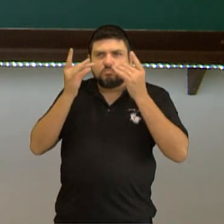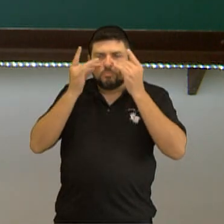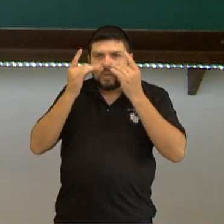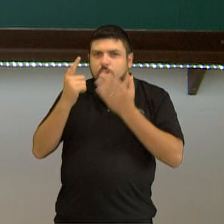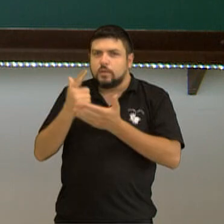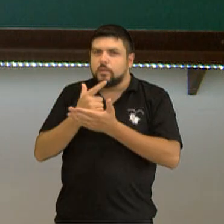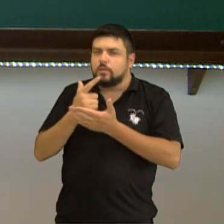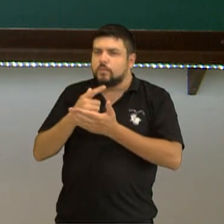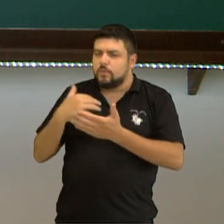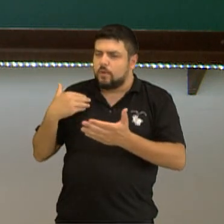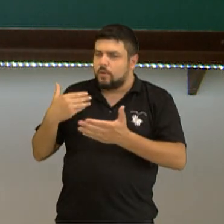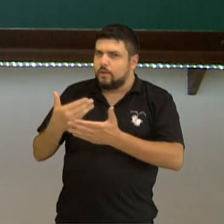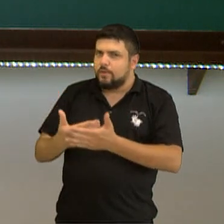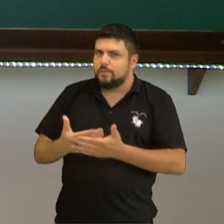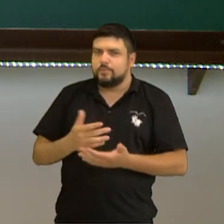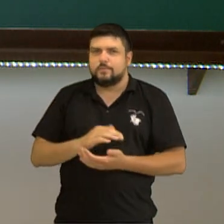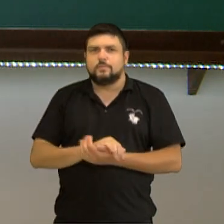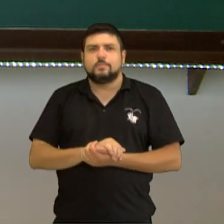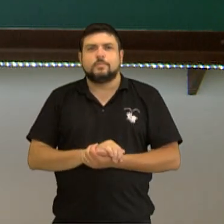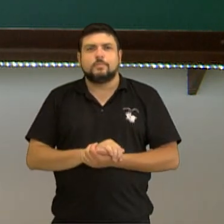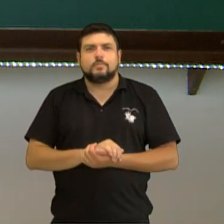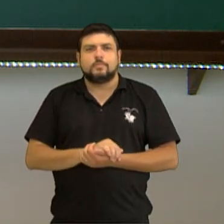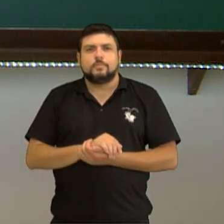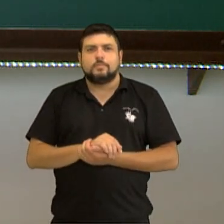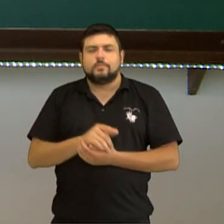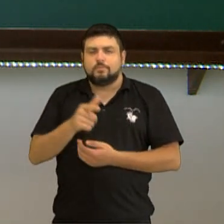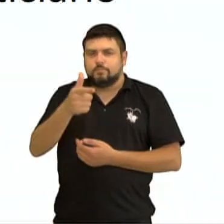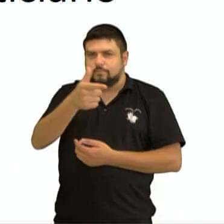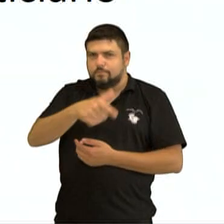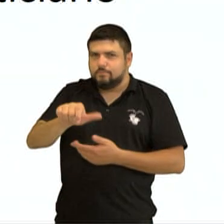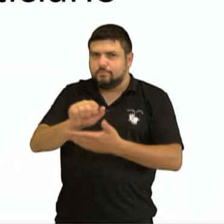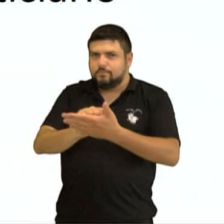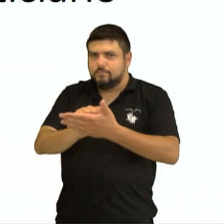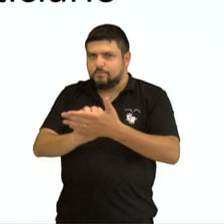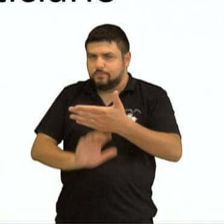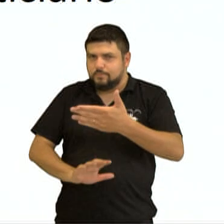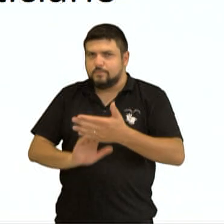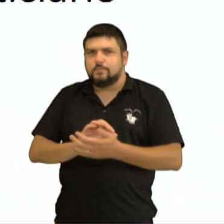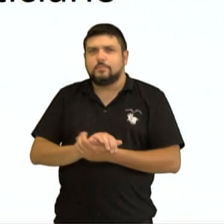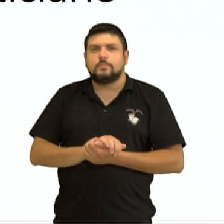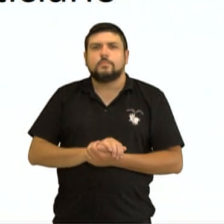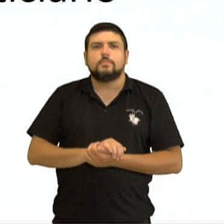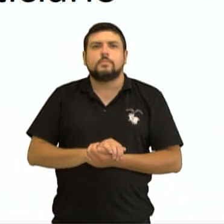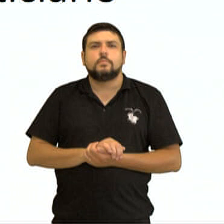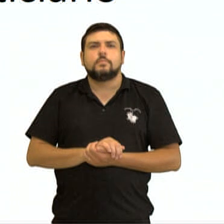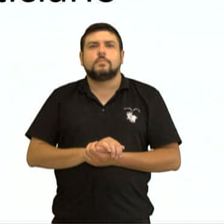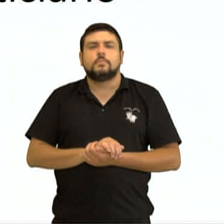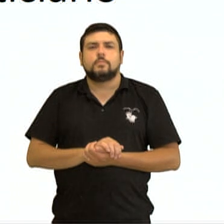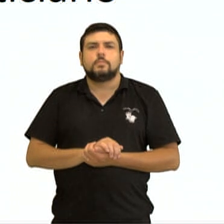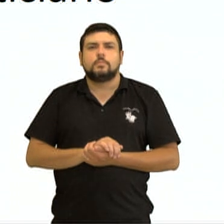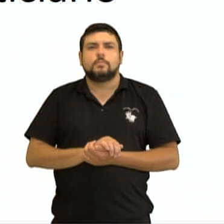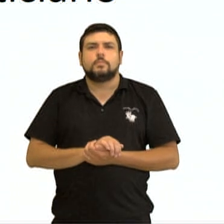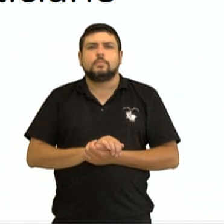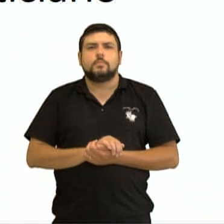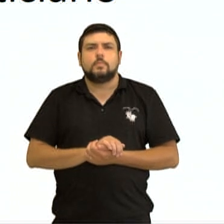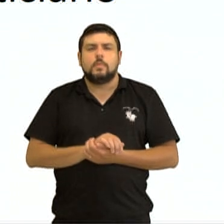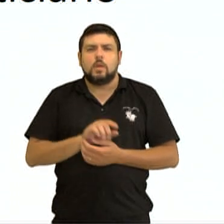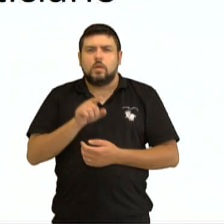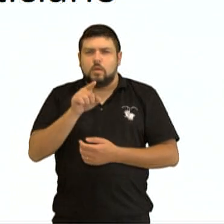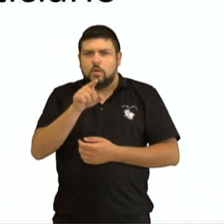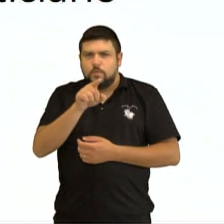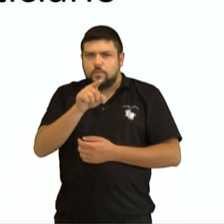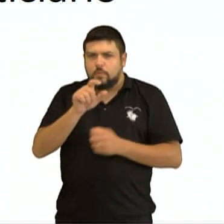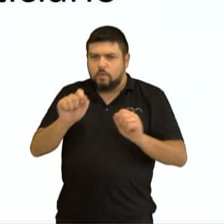atual. Vamos fazer uma atividade, pessoal? Entre no site da Assembleia Legislativa